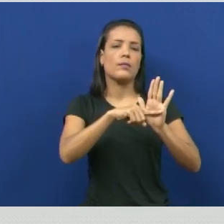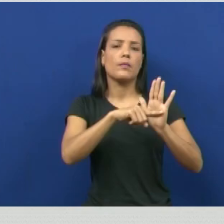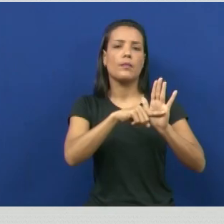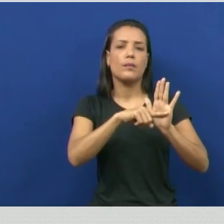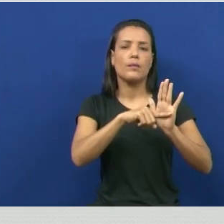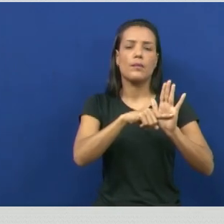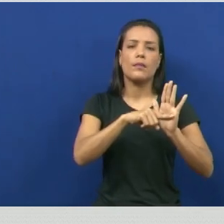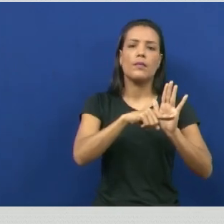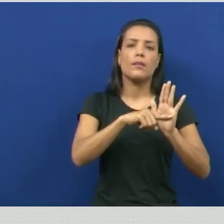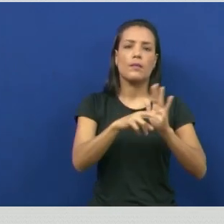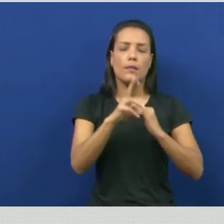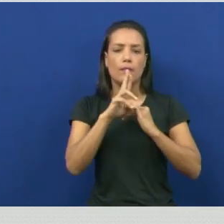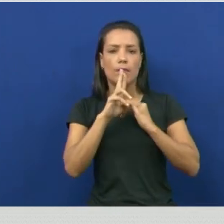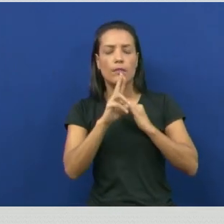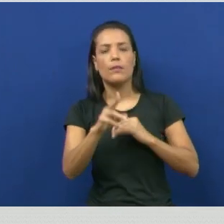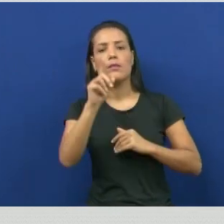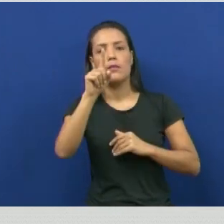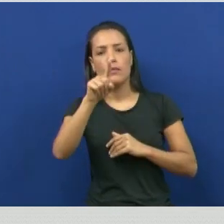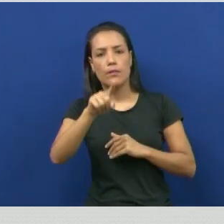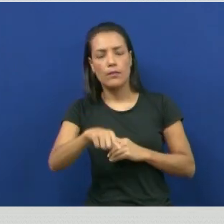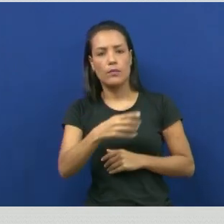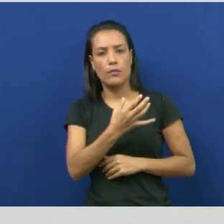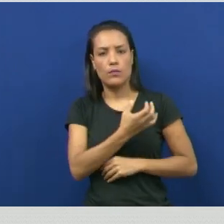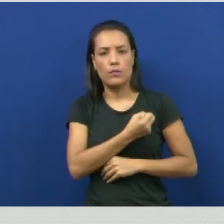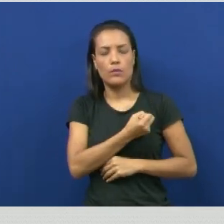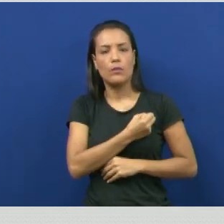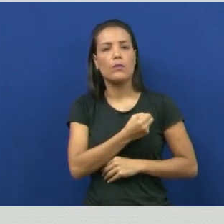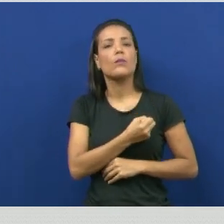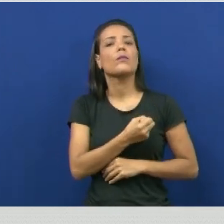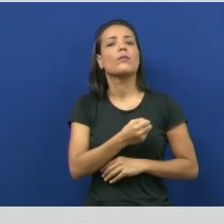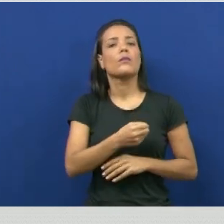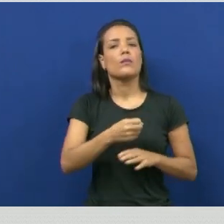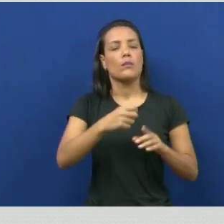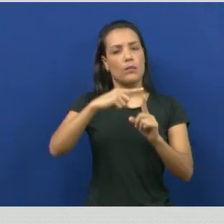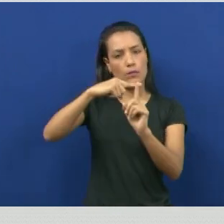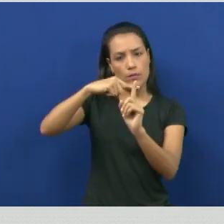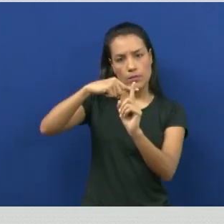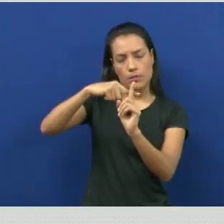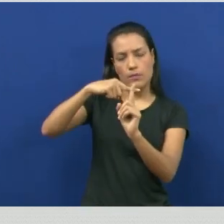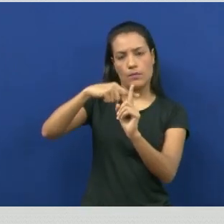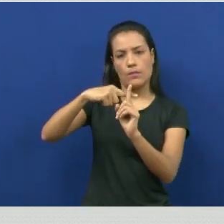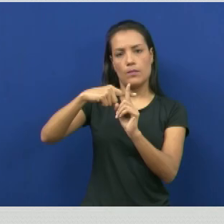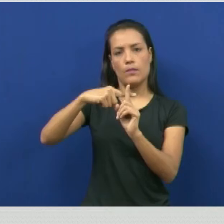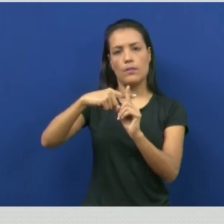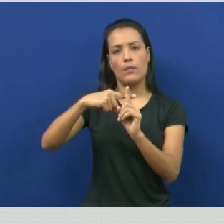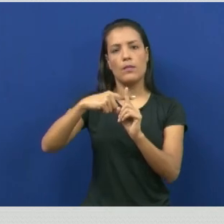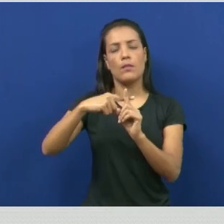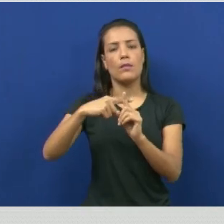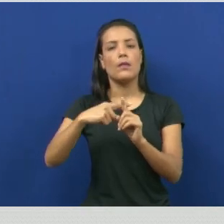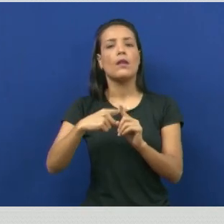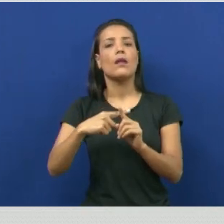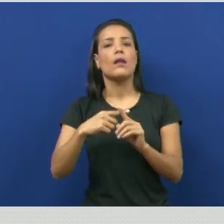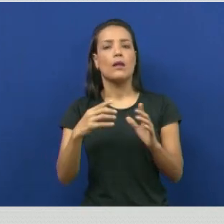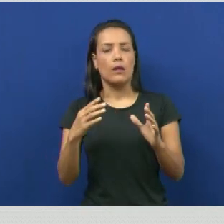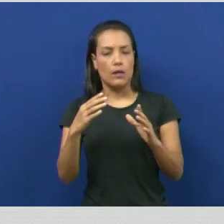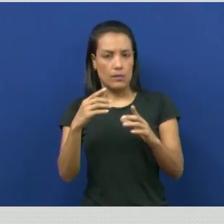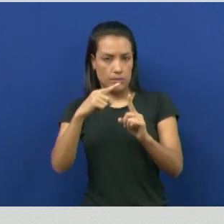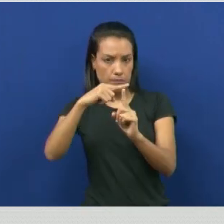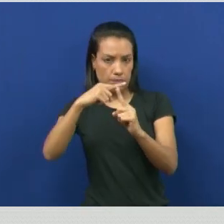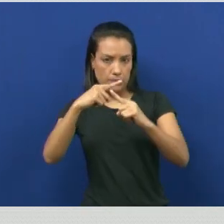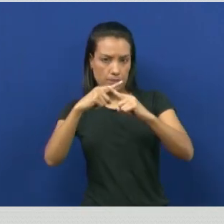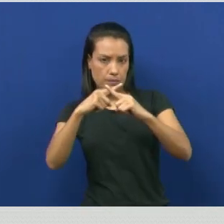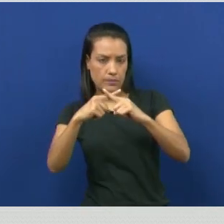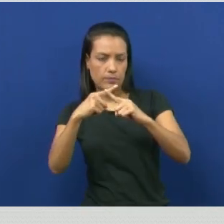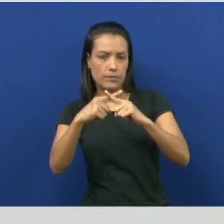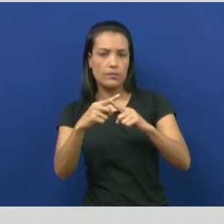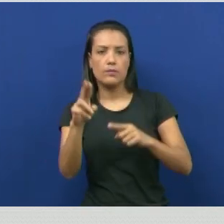resulta em um número inteiro positivo. O que ele está dizendo? Que a multiplicação de 2 números que